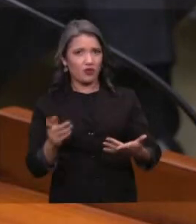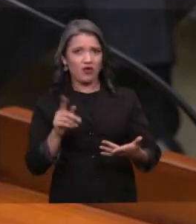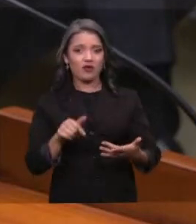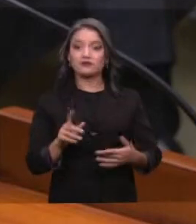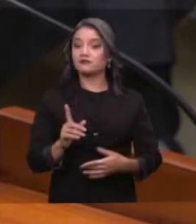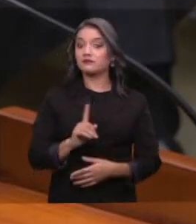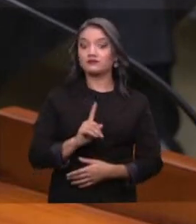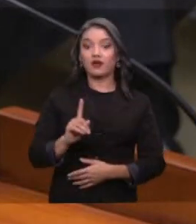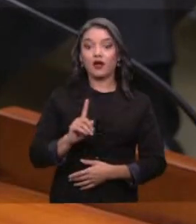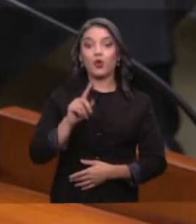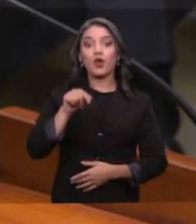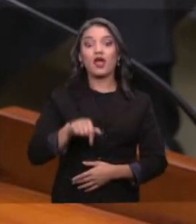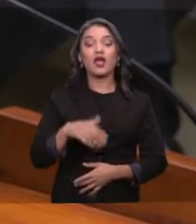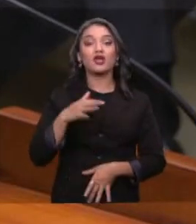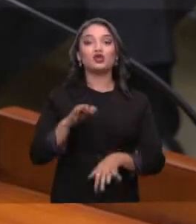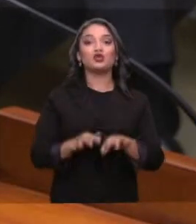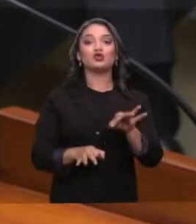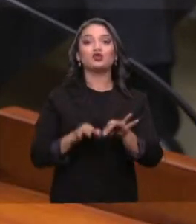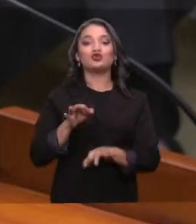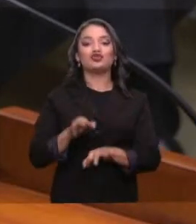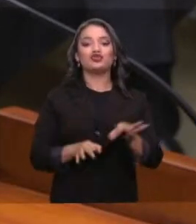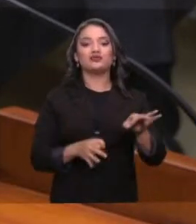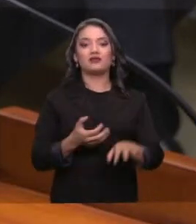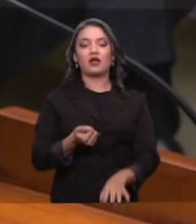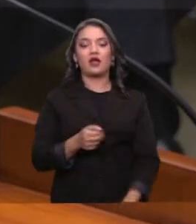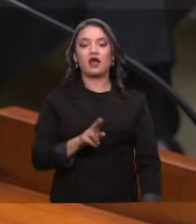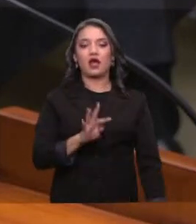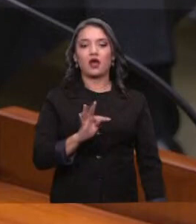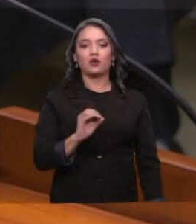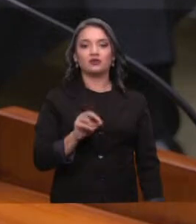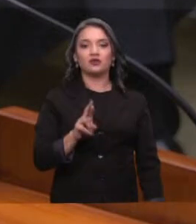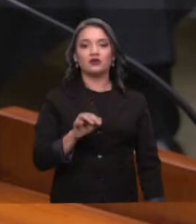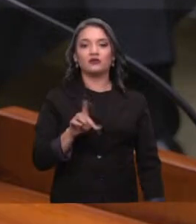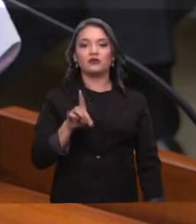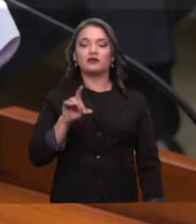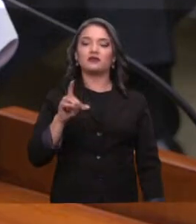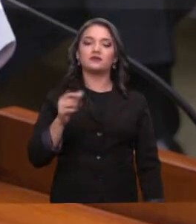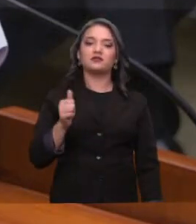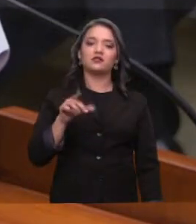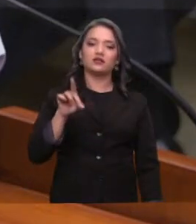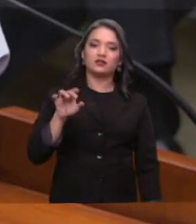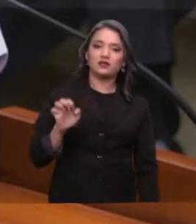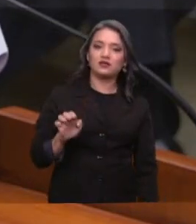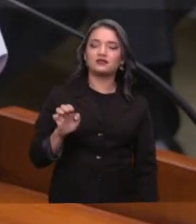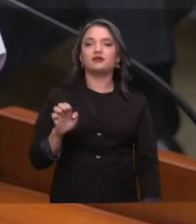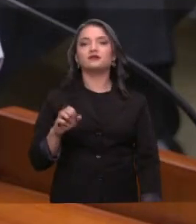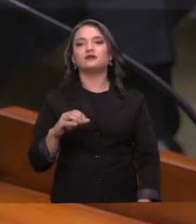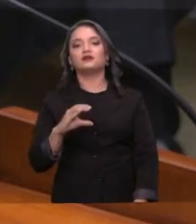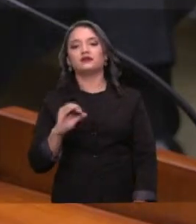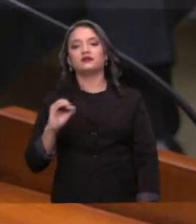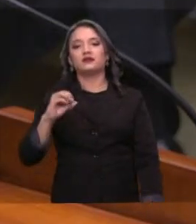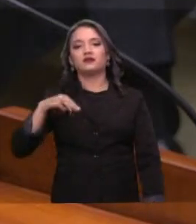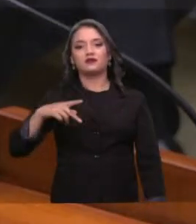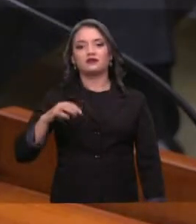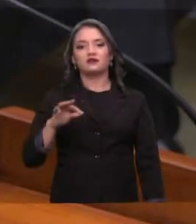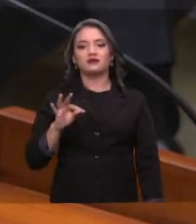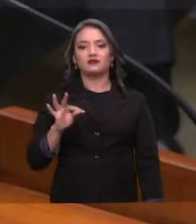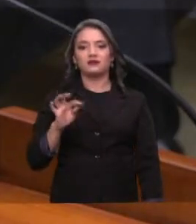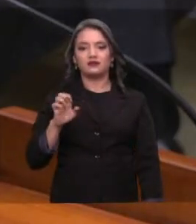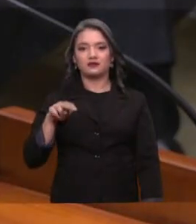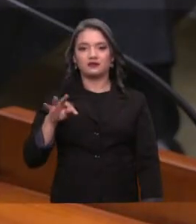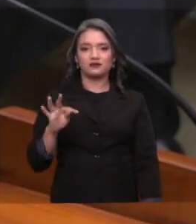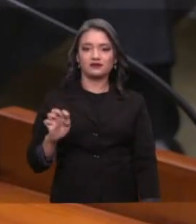aqui é a autoridade judicial competente e mais nenhuma outra. Mas isso não está